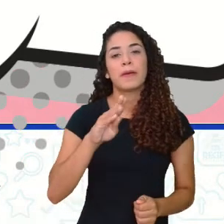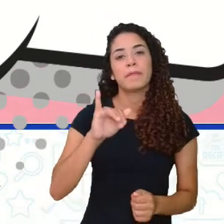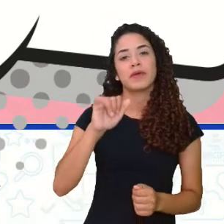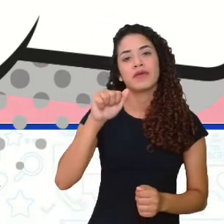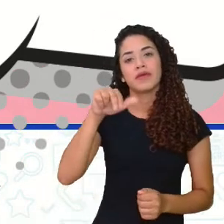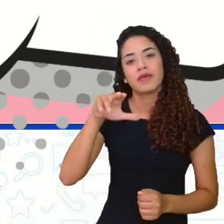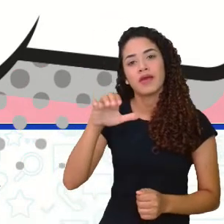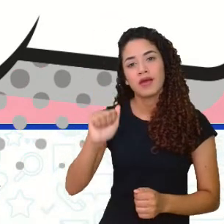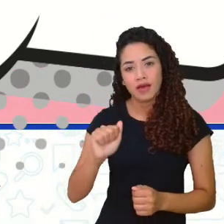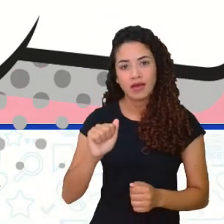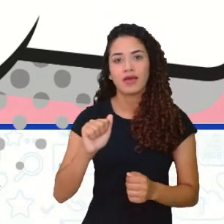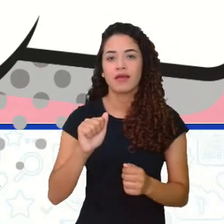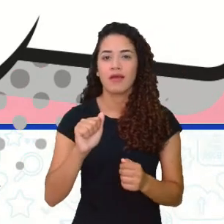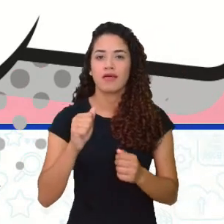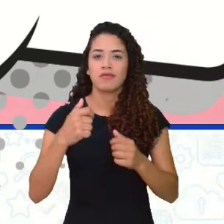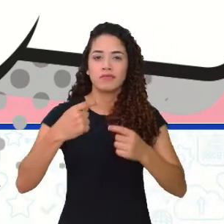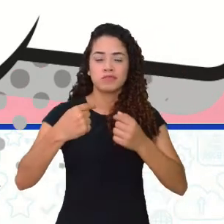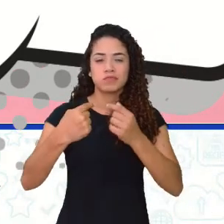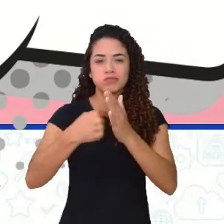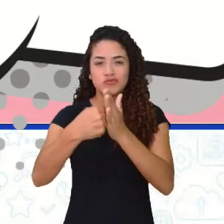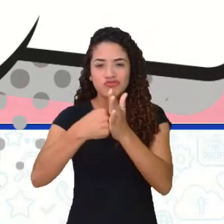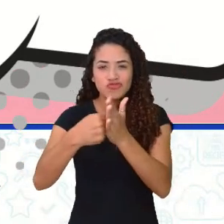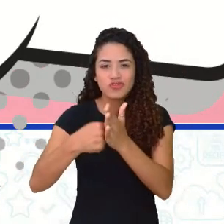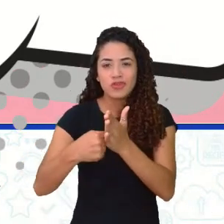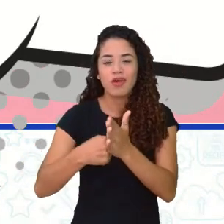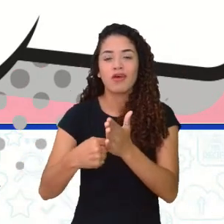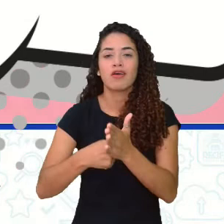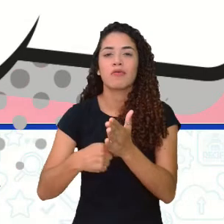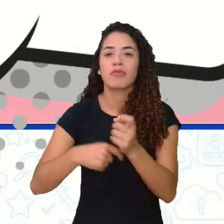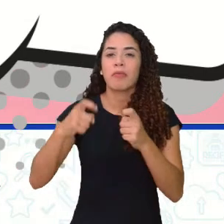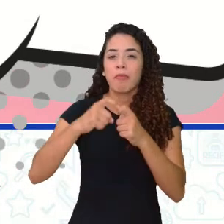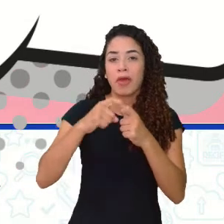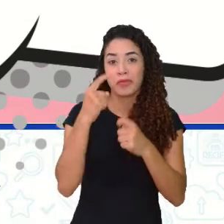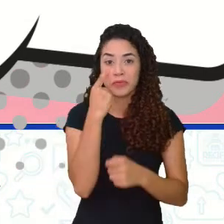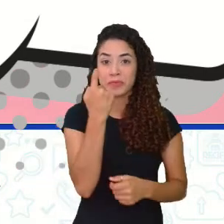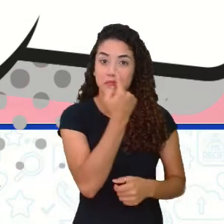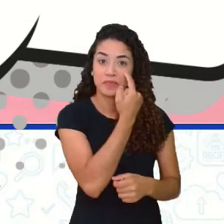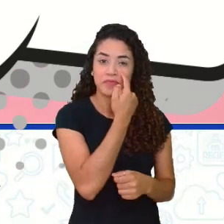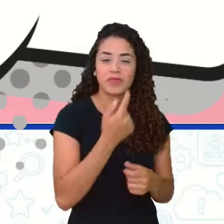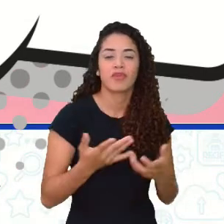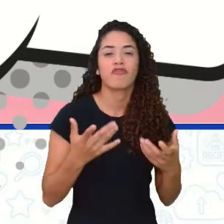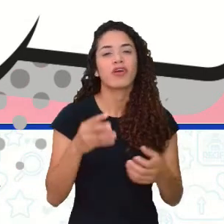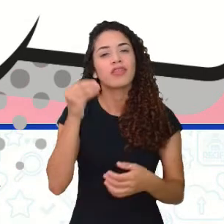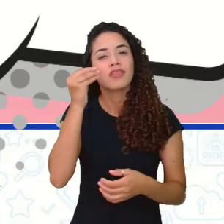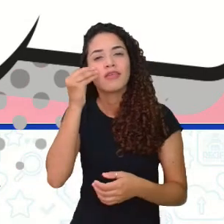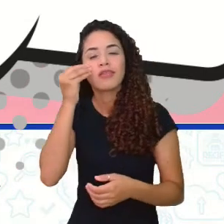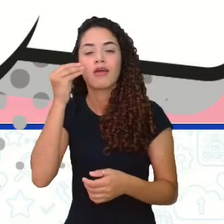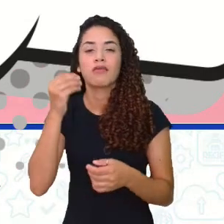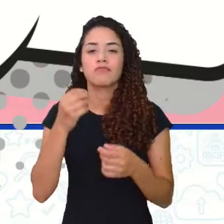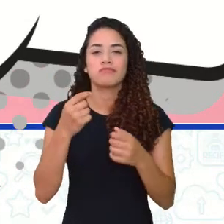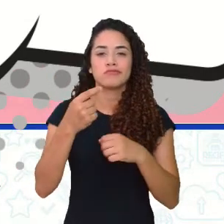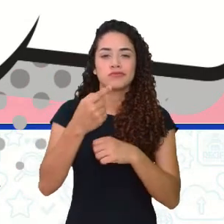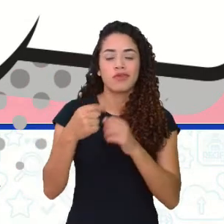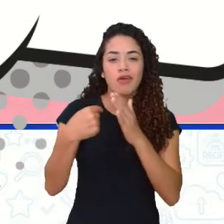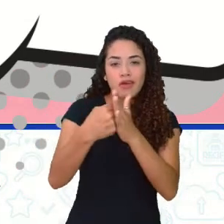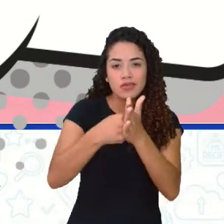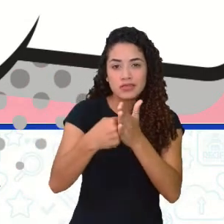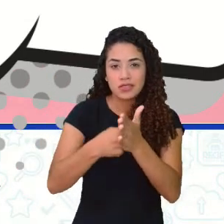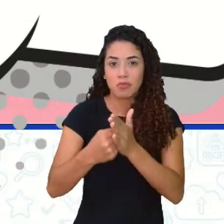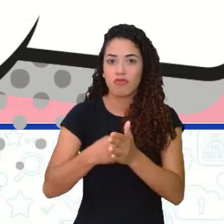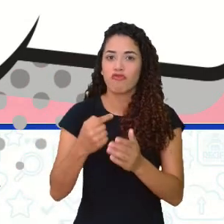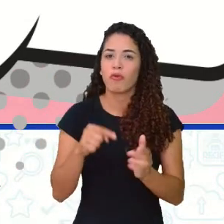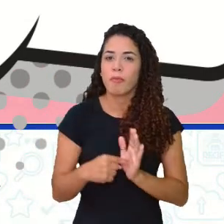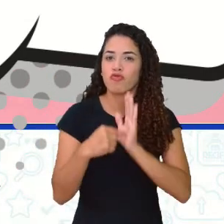no oftalmo, ou seja, ela foi fazer um exame de vista e eu vou tentar mostrar a vocês o passo a passo de um exame de